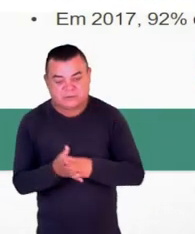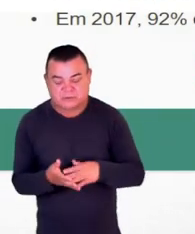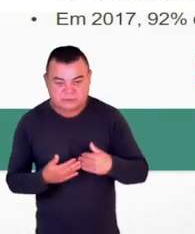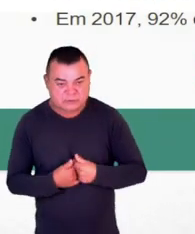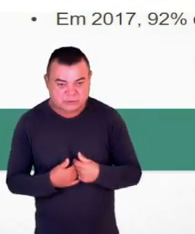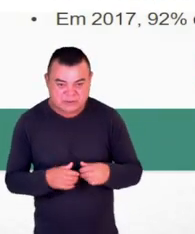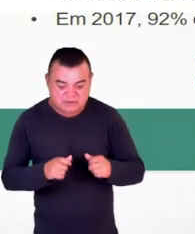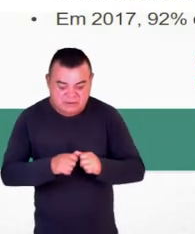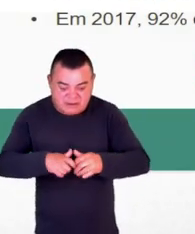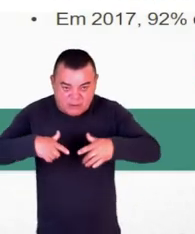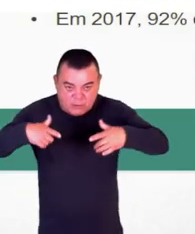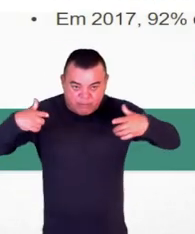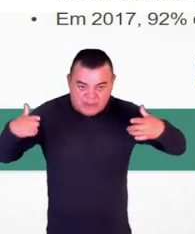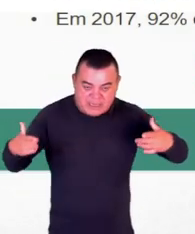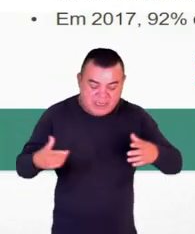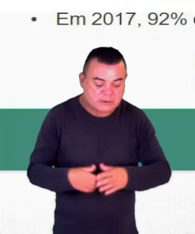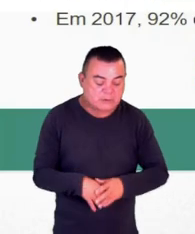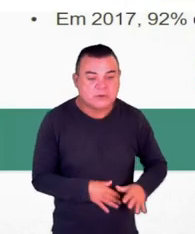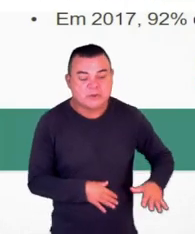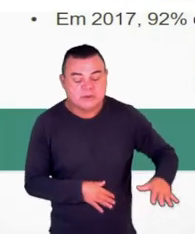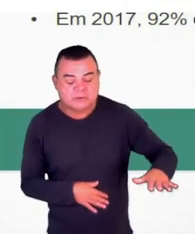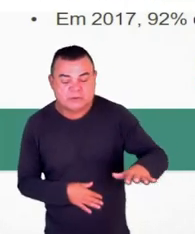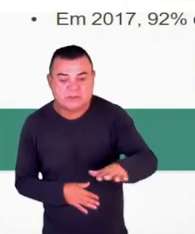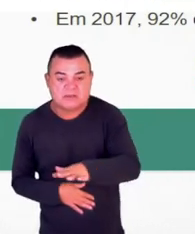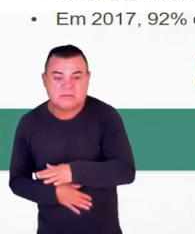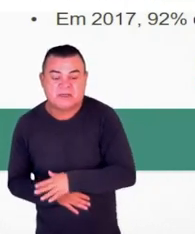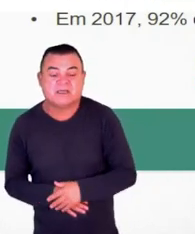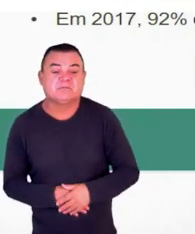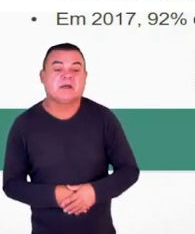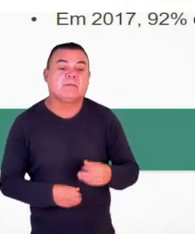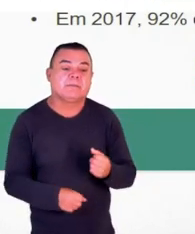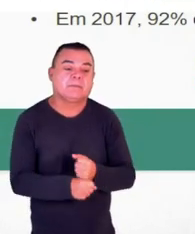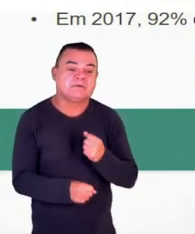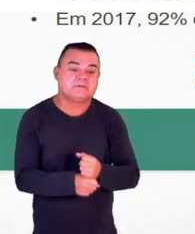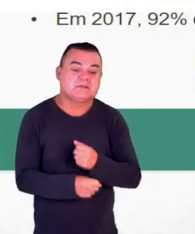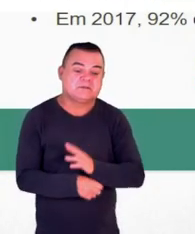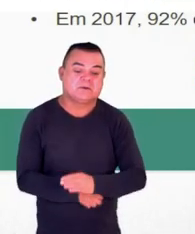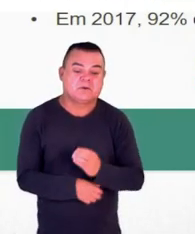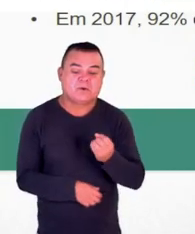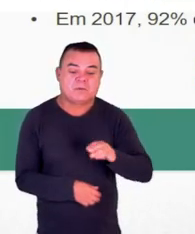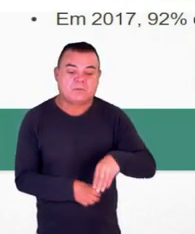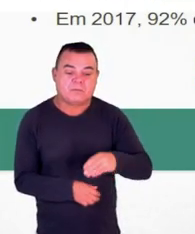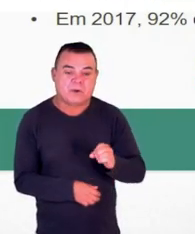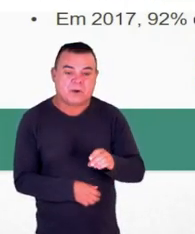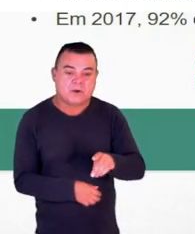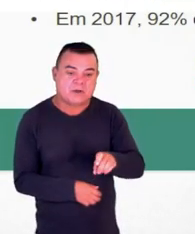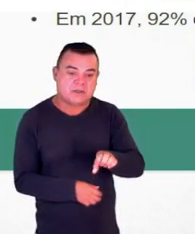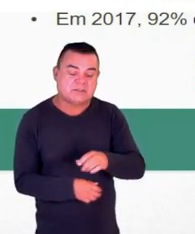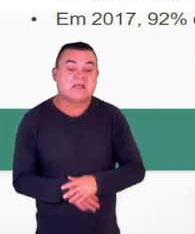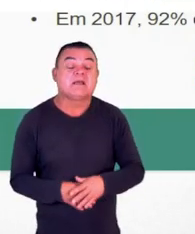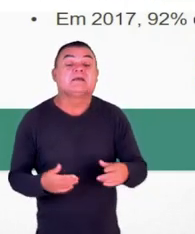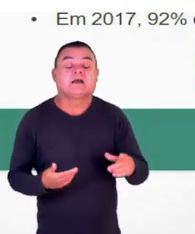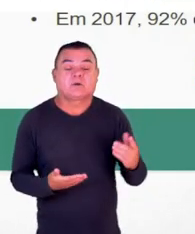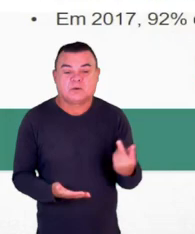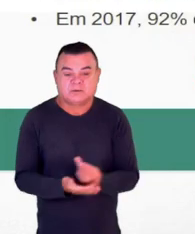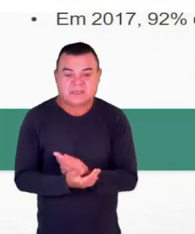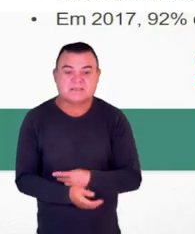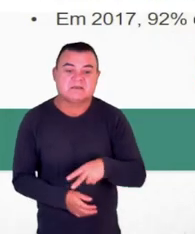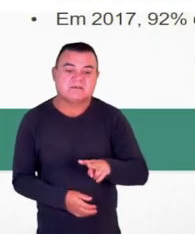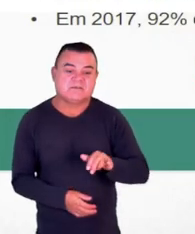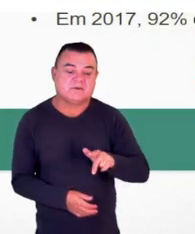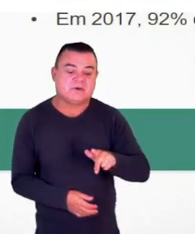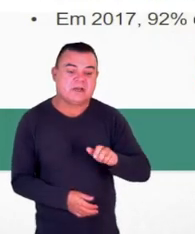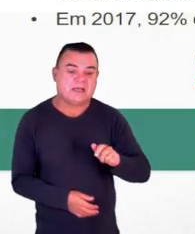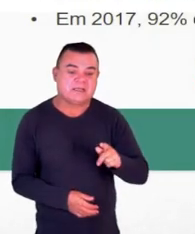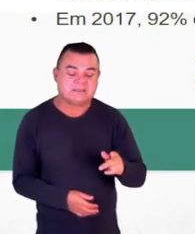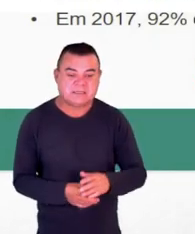eh o território brasileiro para produção de comot leva a uma série de violações de direitos territoriais de povos indígenas e